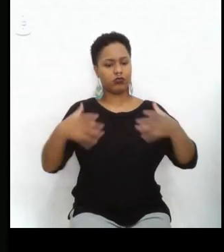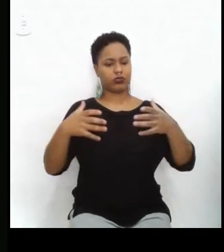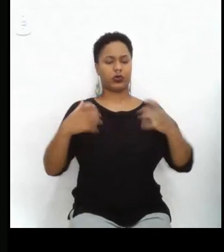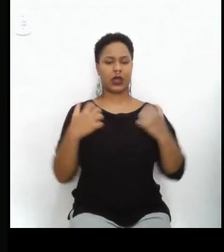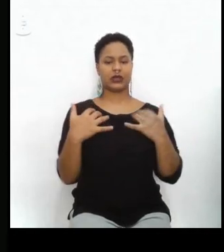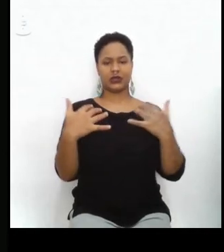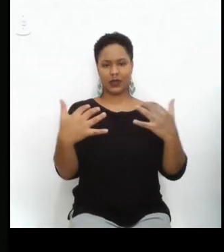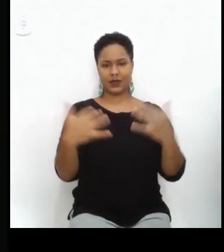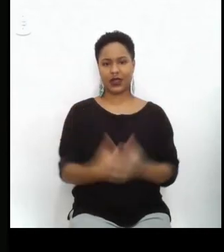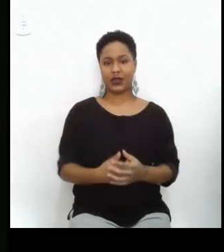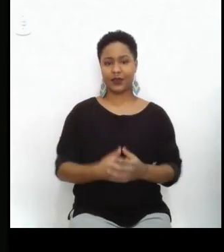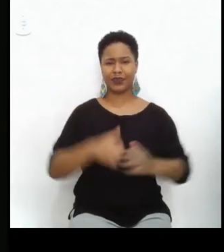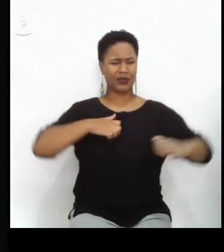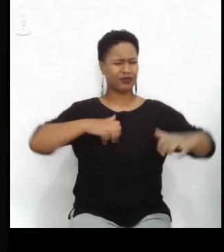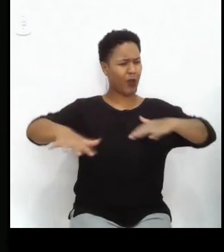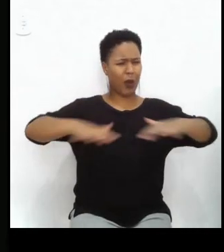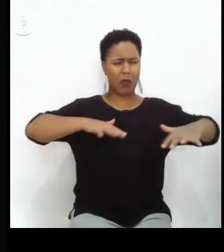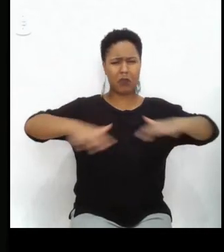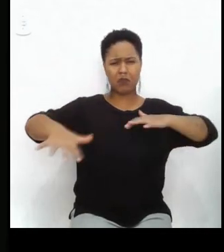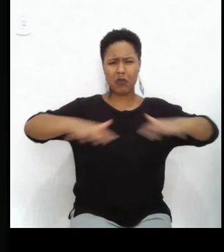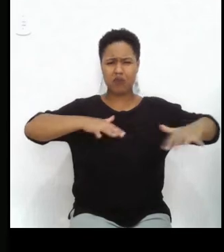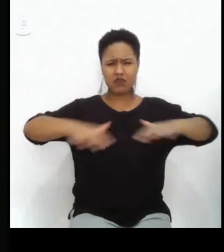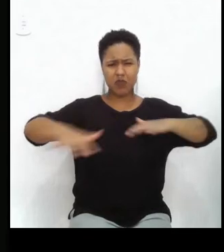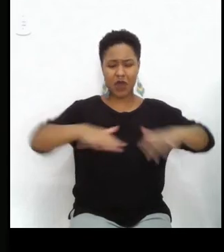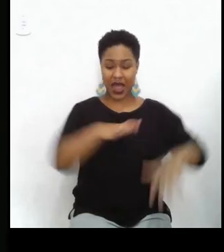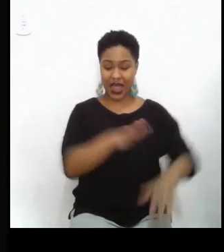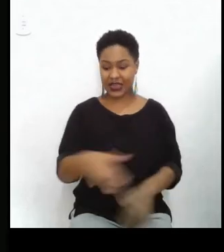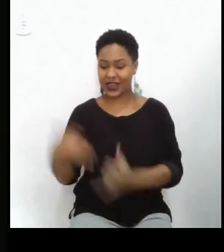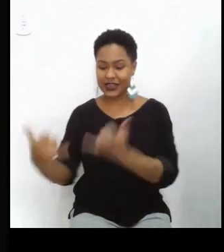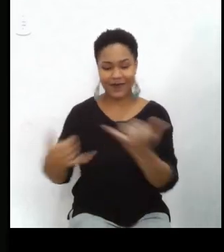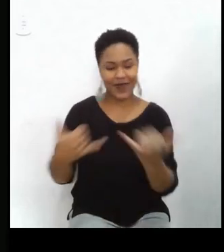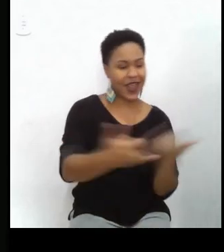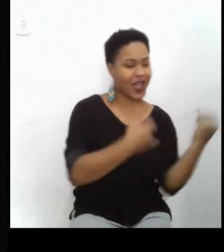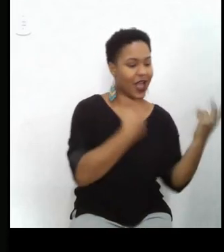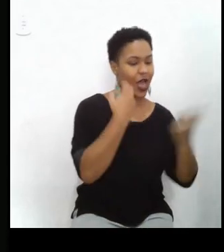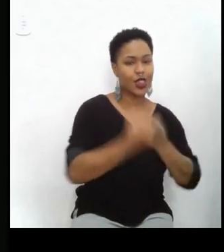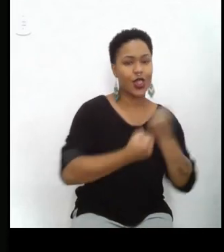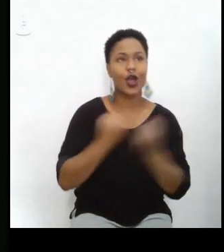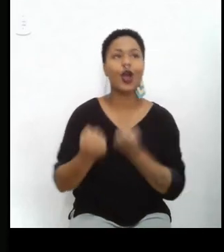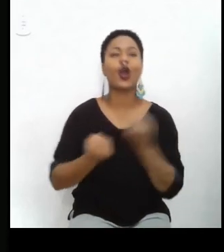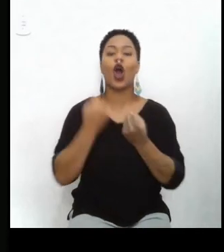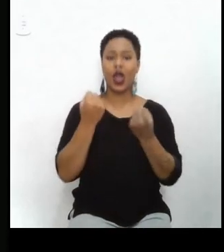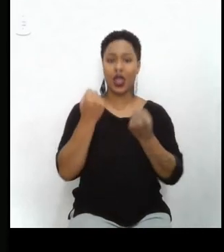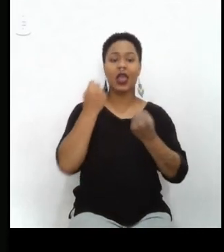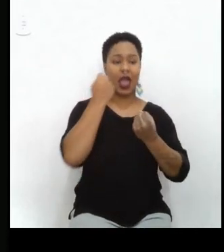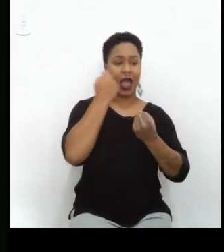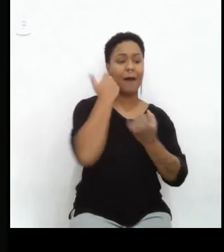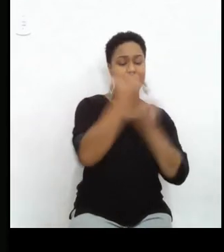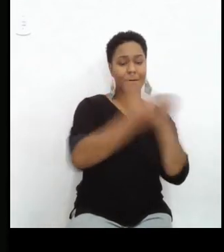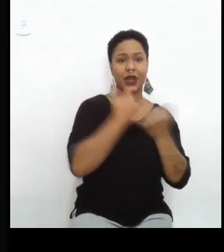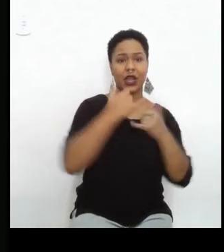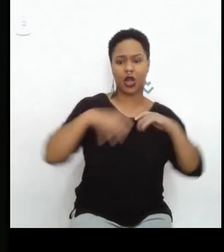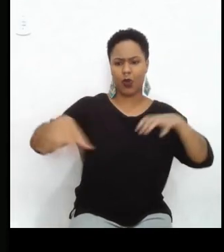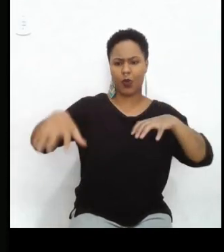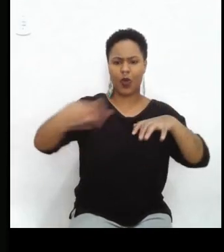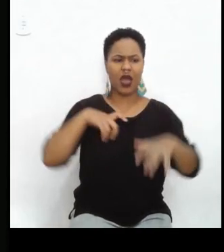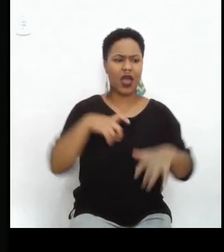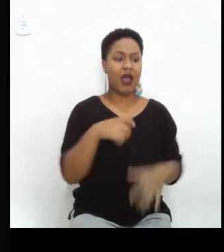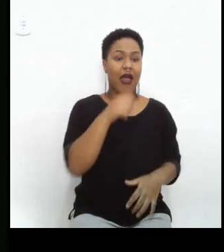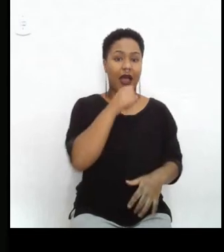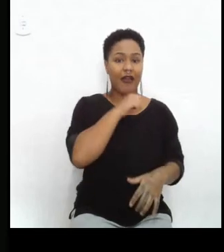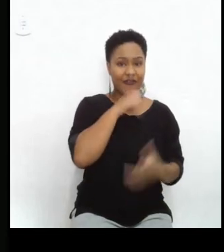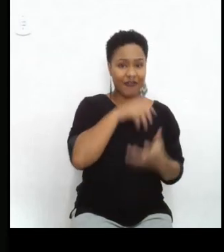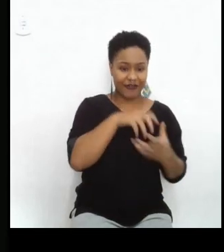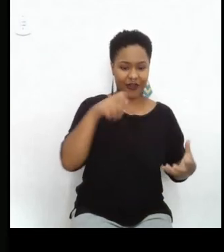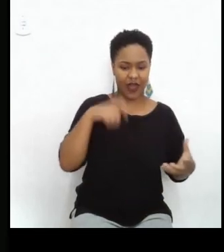movimentar agitado a erizada brincava corria gritando todos os campos as mais velhas levavam as espigas de